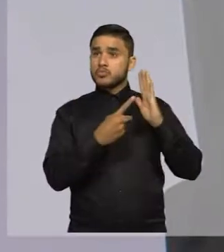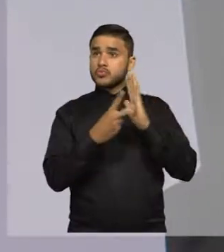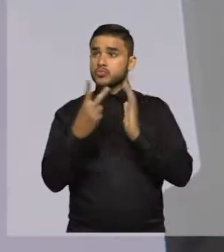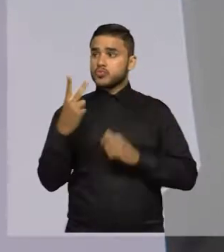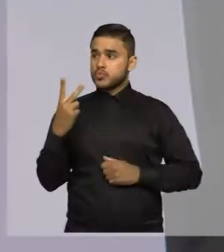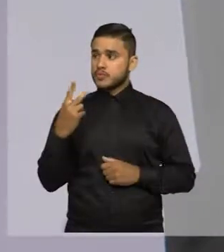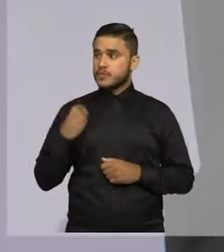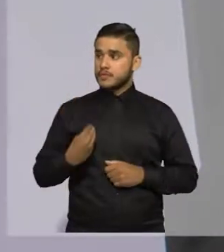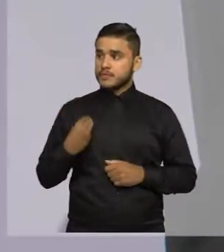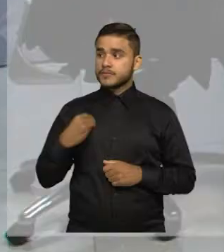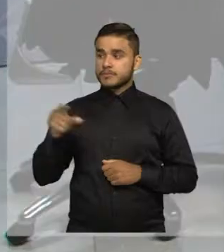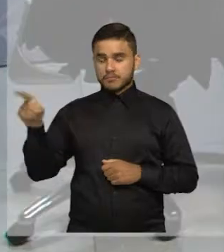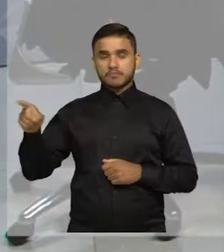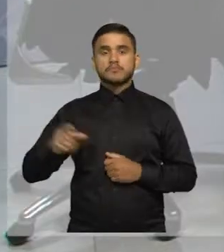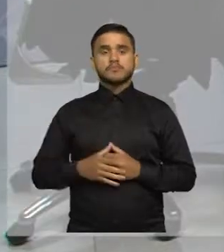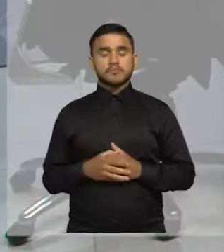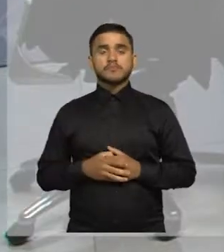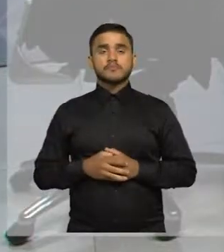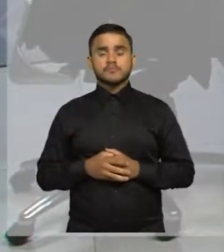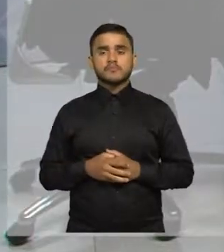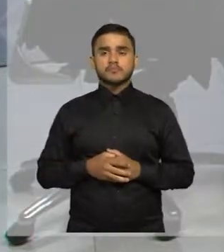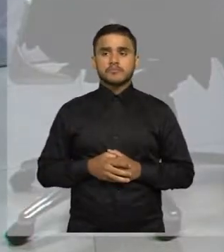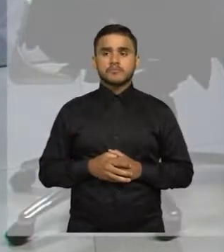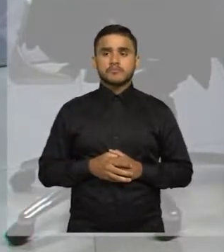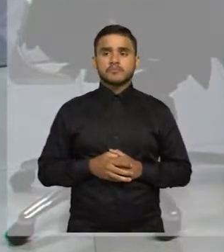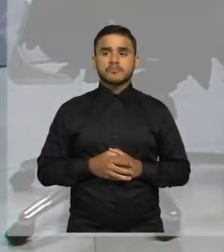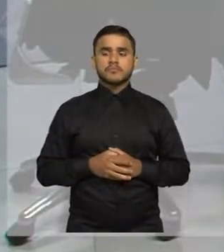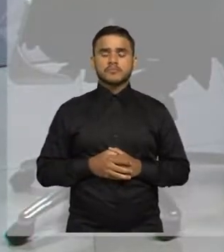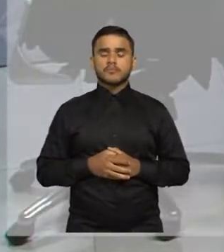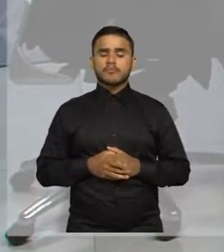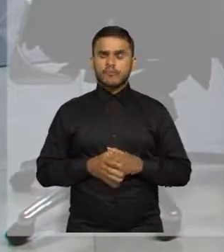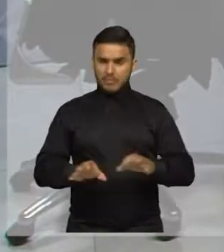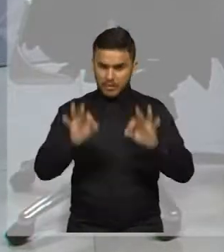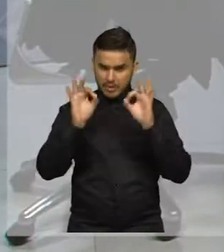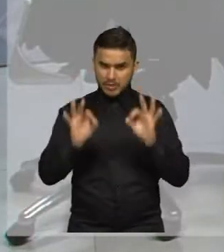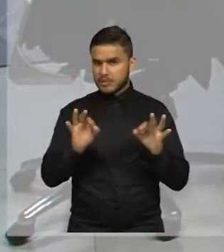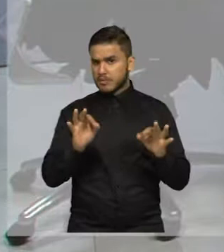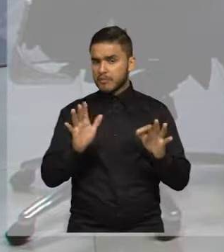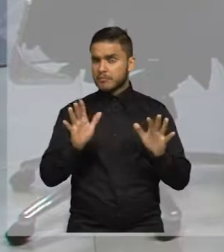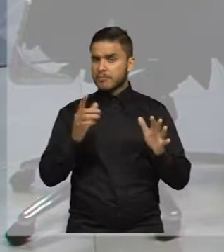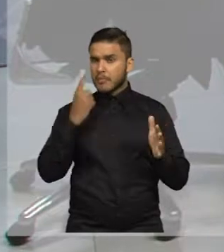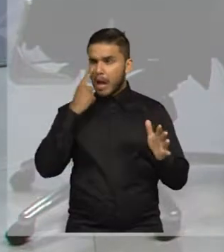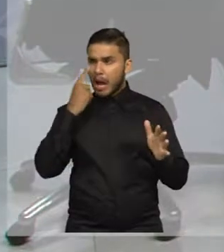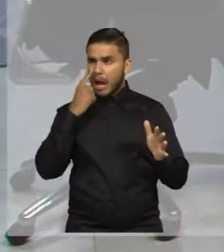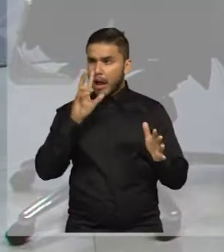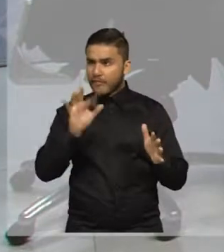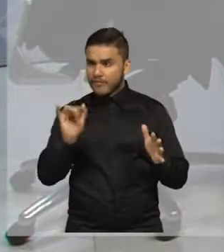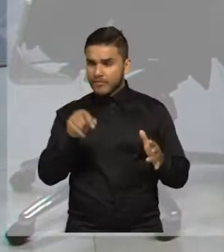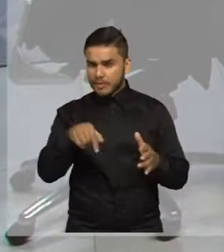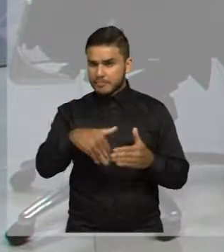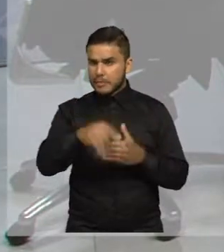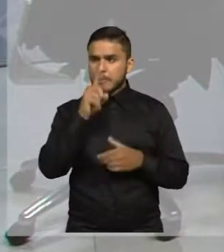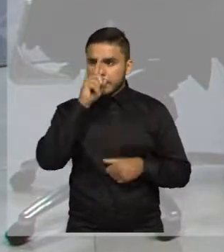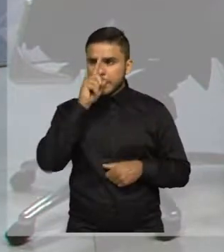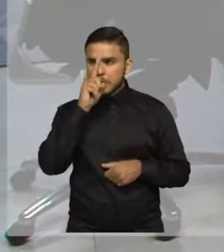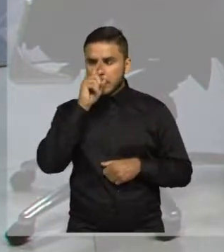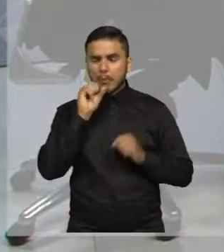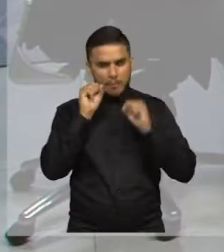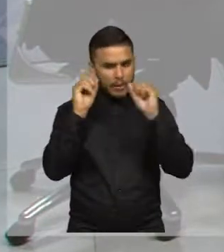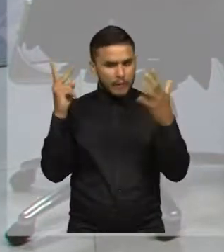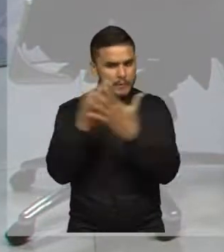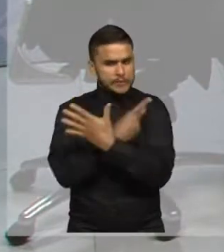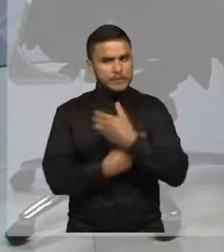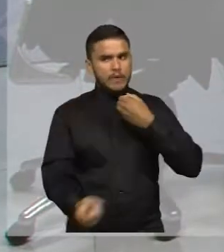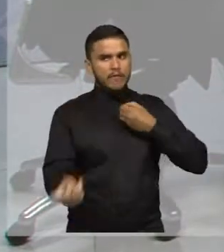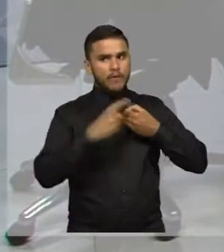Nas duas, né? Nas duas, você viveu as duas, verdade. Nós estamos efetivamente diante de uma ameaça à